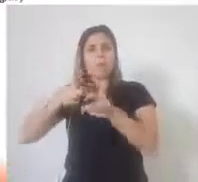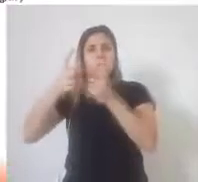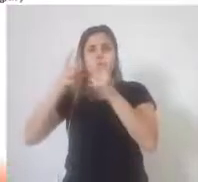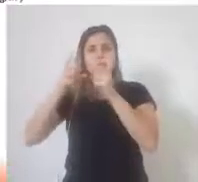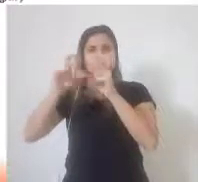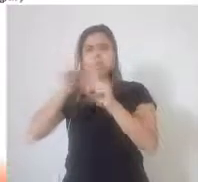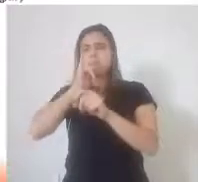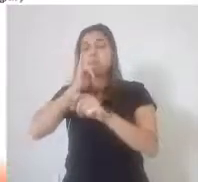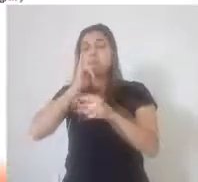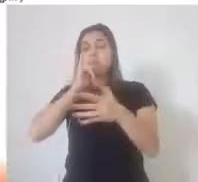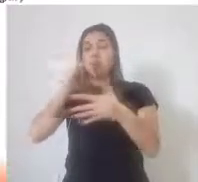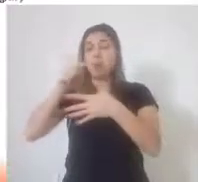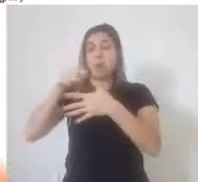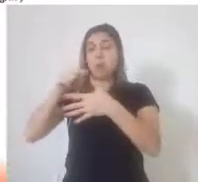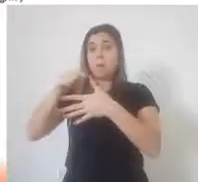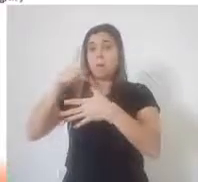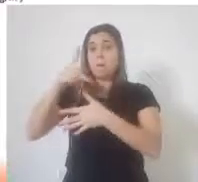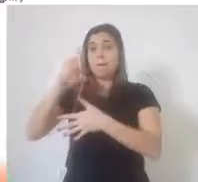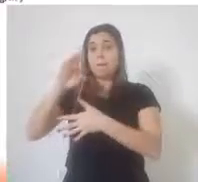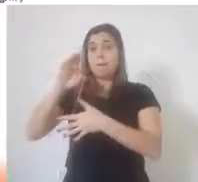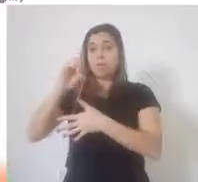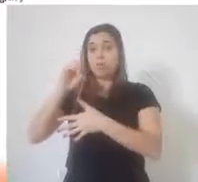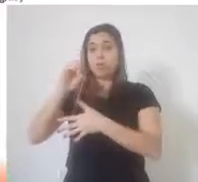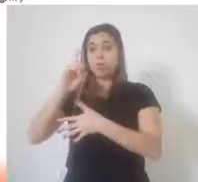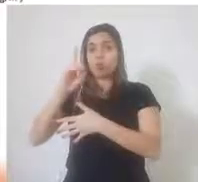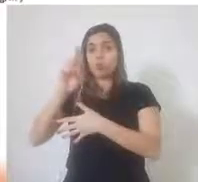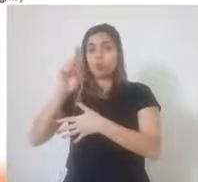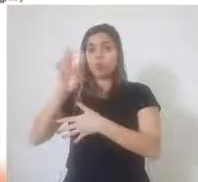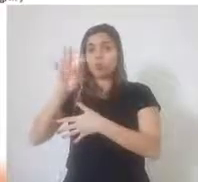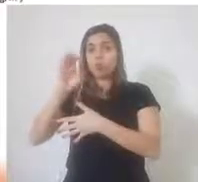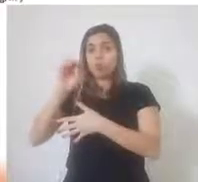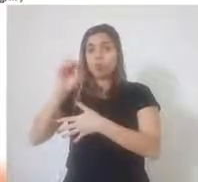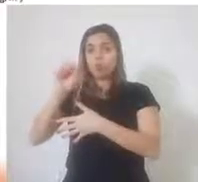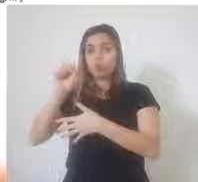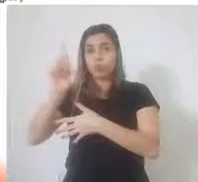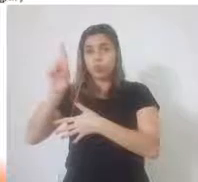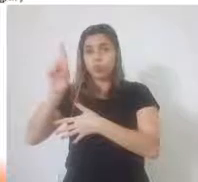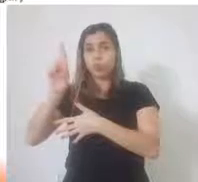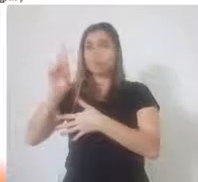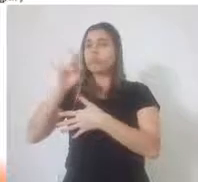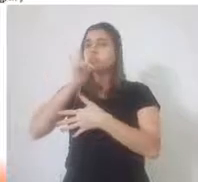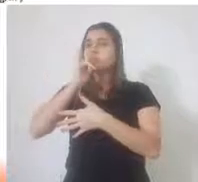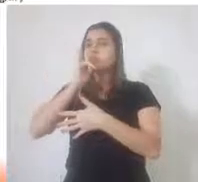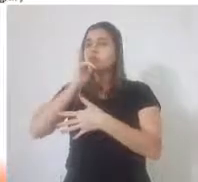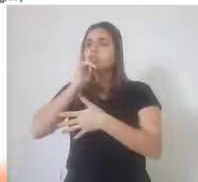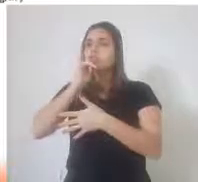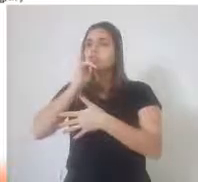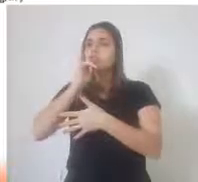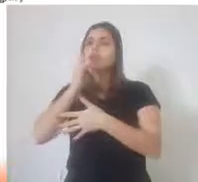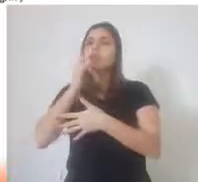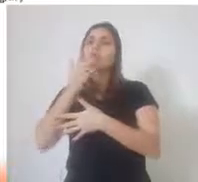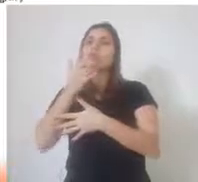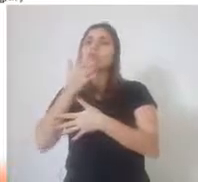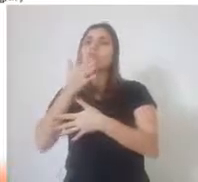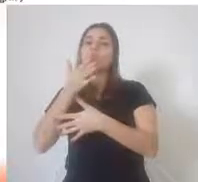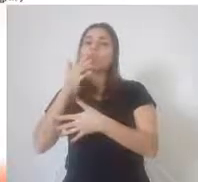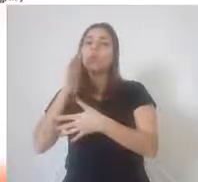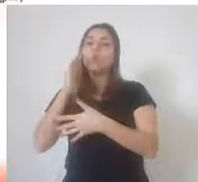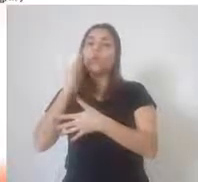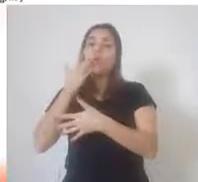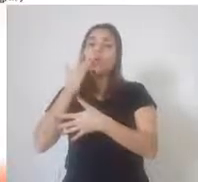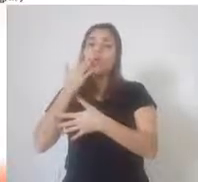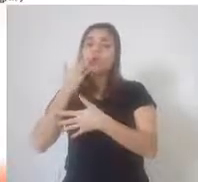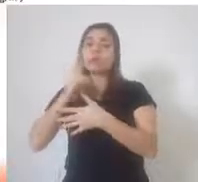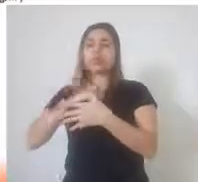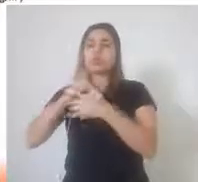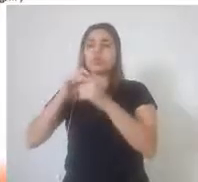gente percebe que o produtor fitoplâncton de rosa está numa quantidade de biomassa